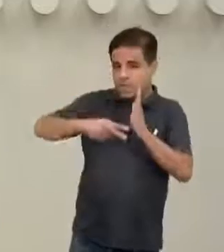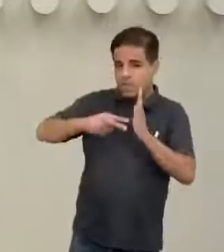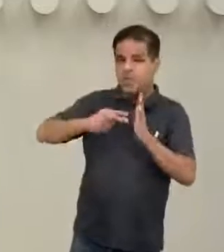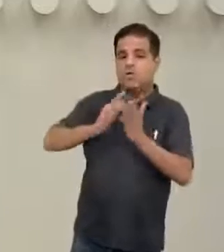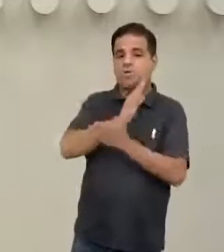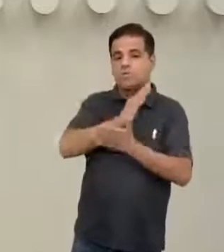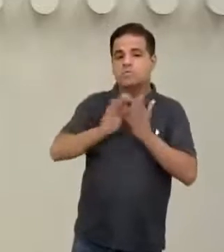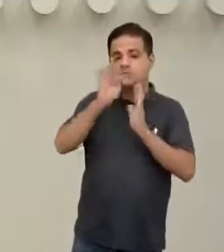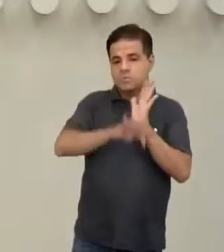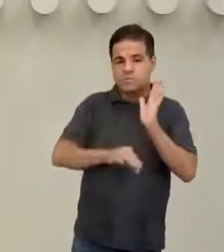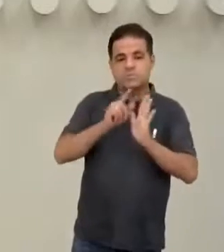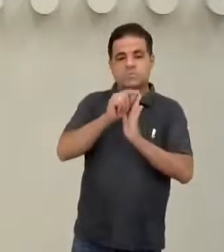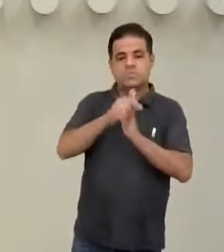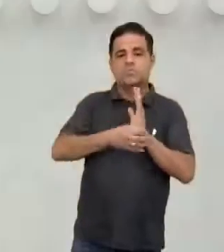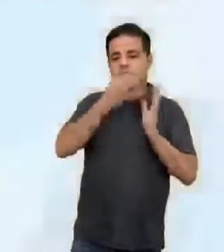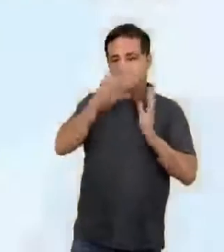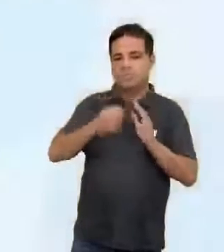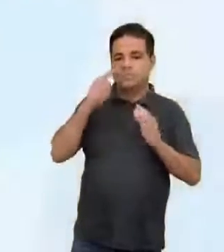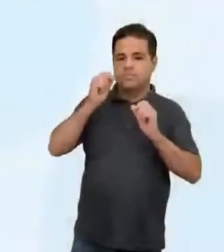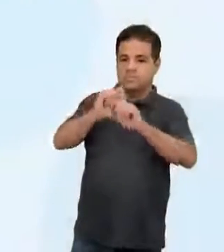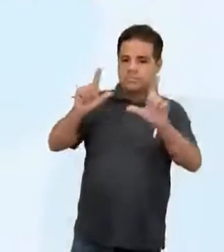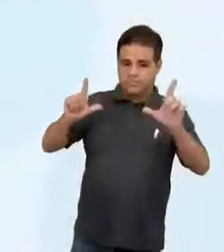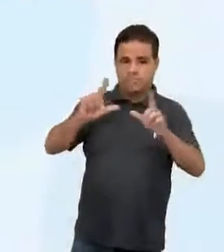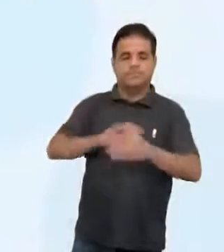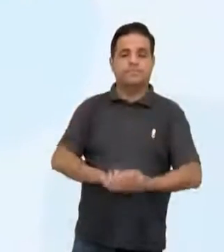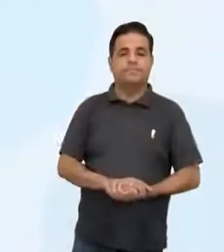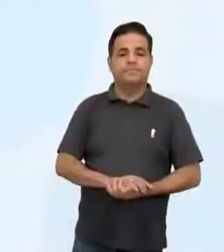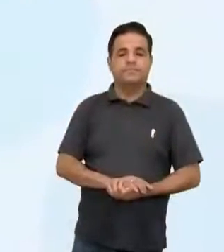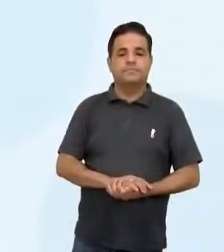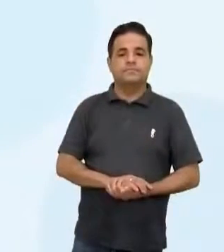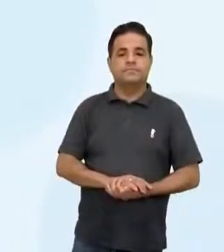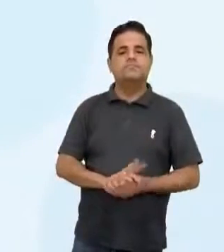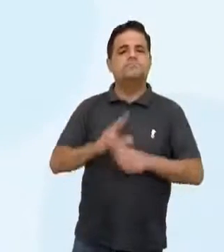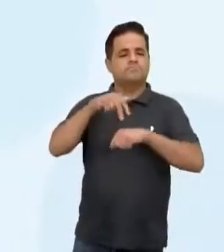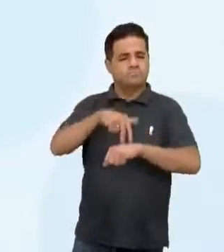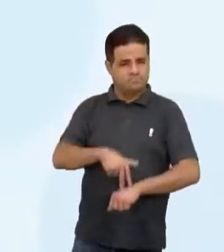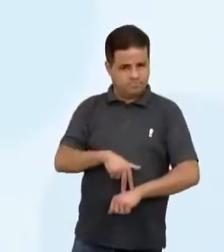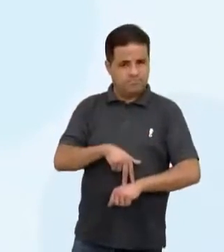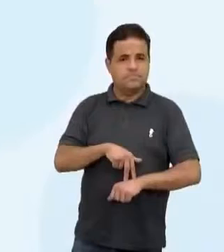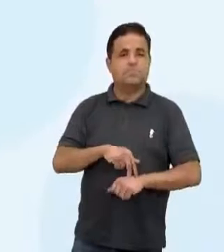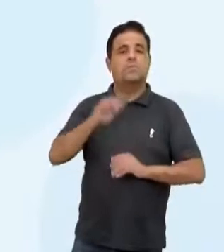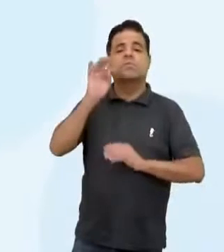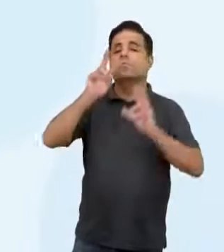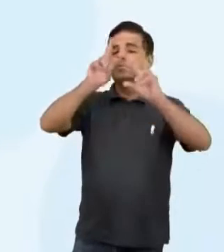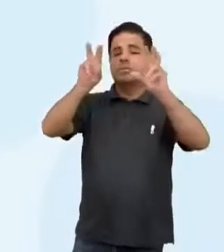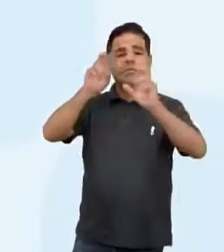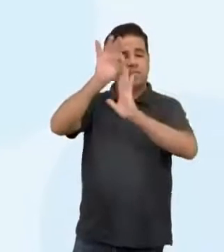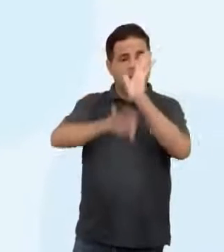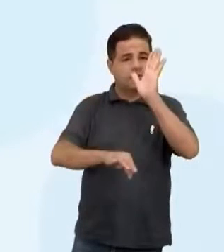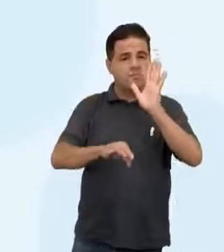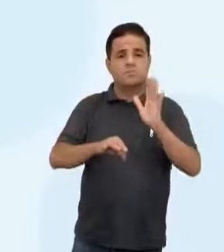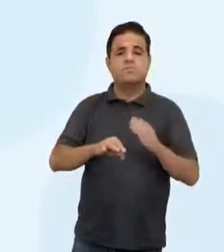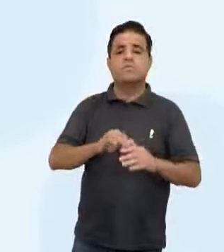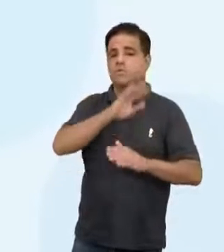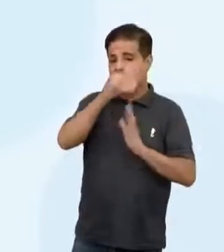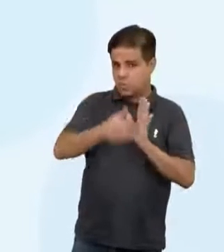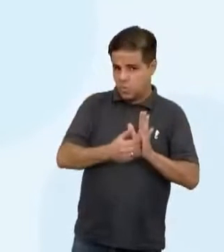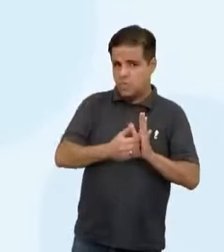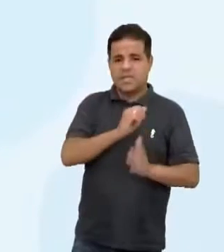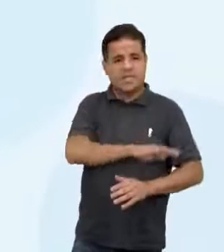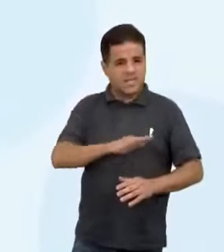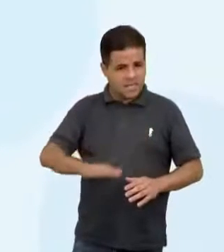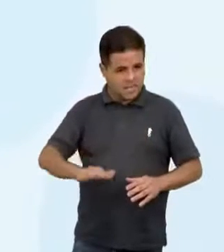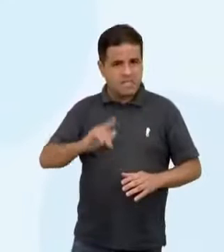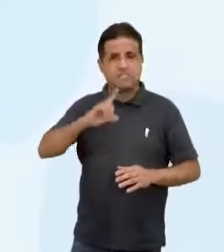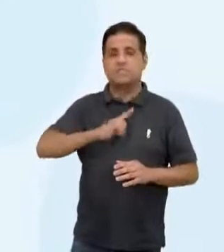alguns trechos de um artigo de opinião na tela. Assumindo a posição, nome da aula, o texto é esse, né? Toda criança tem o direito a